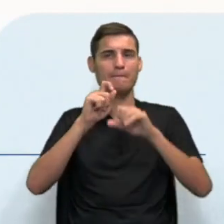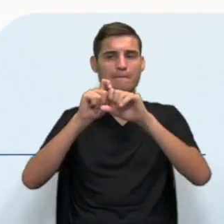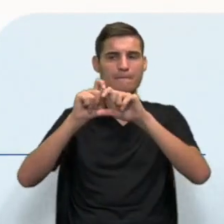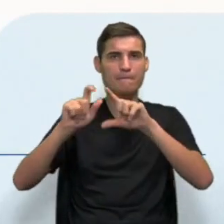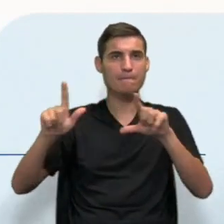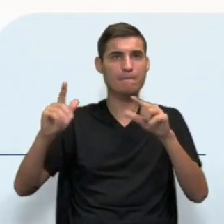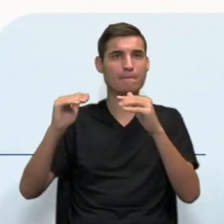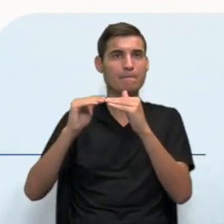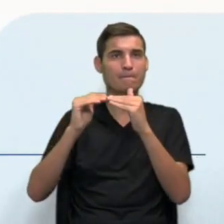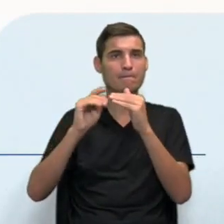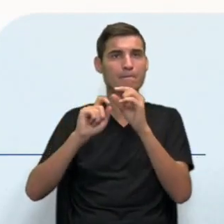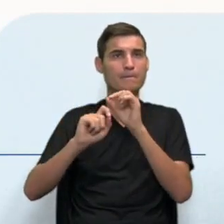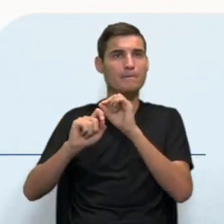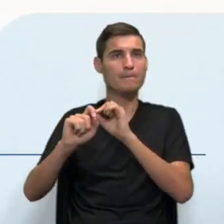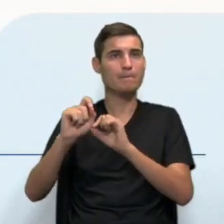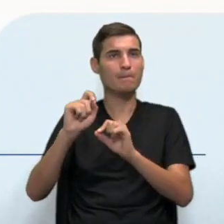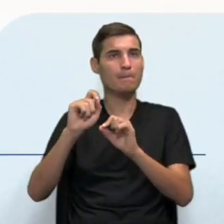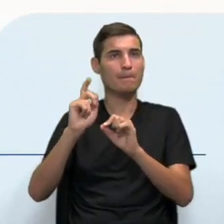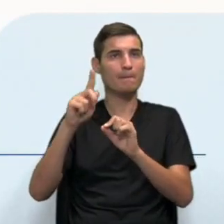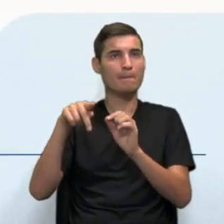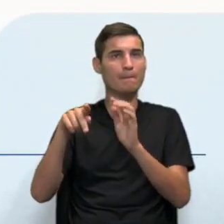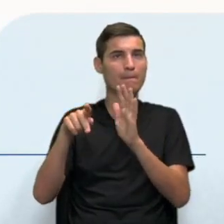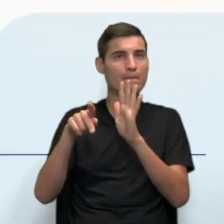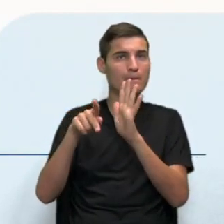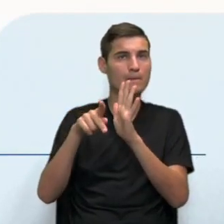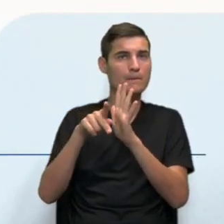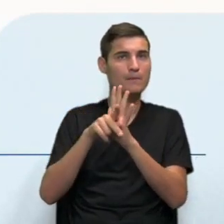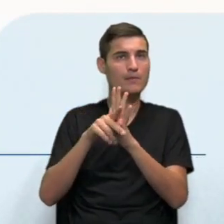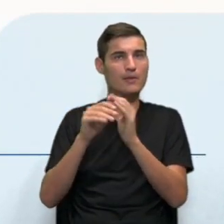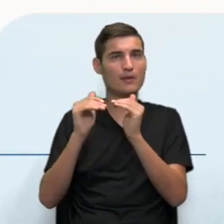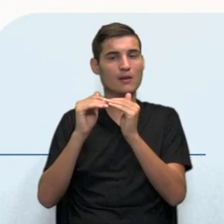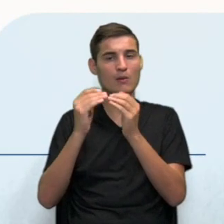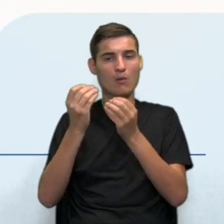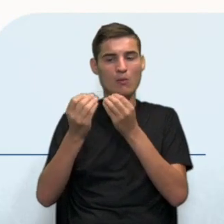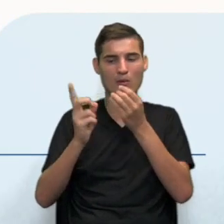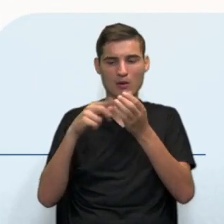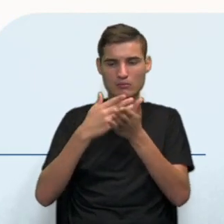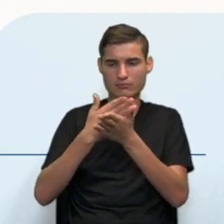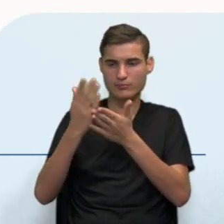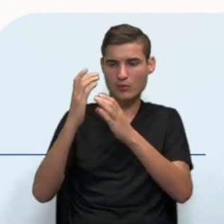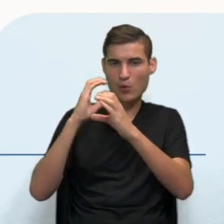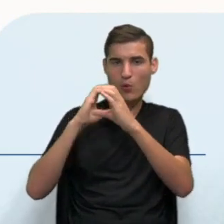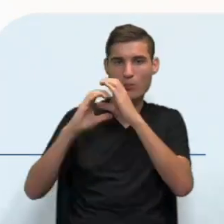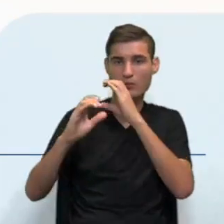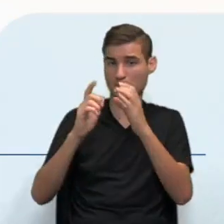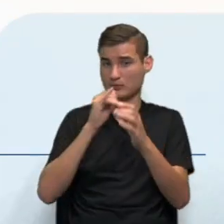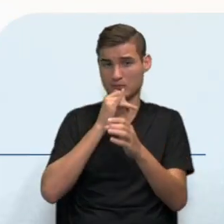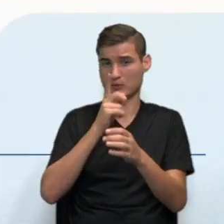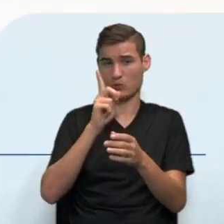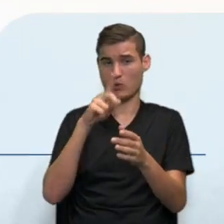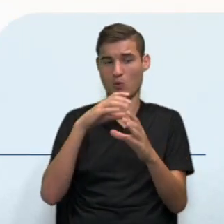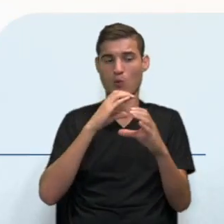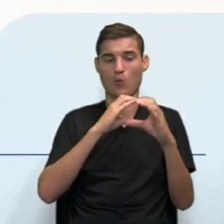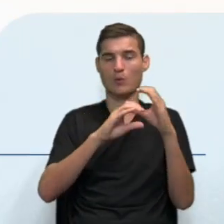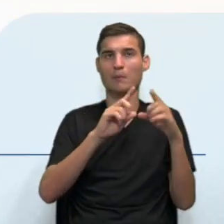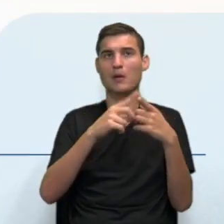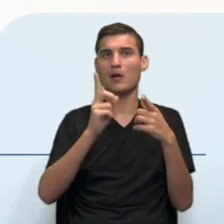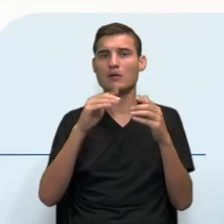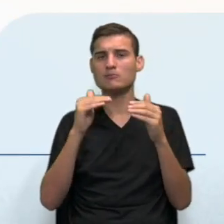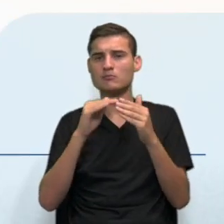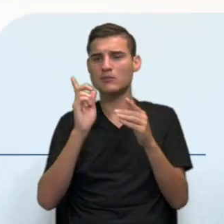enxergar como que foi o início das telecomunicações. Aqui, nem falando em telecomunicação ainda, eu estou falando